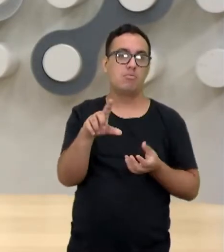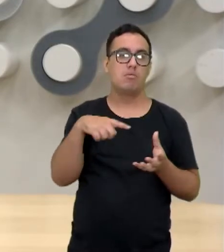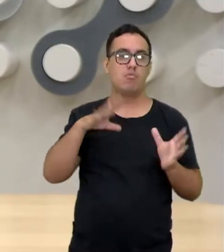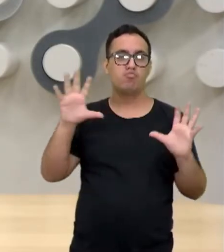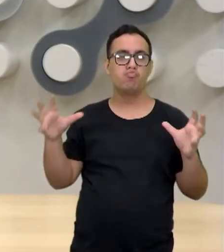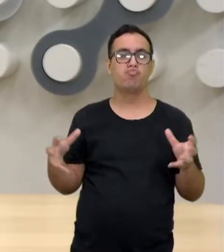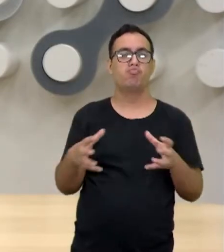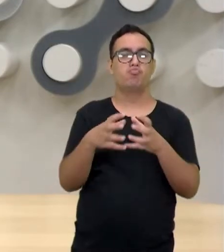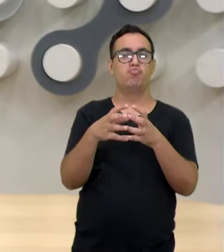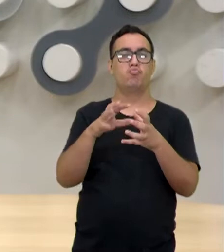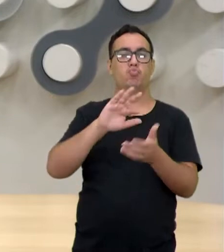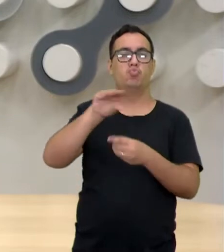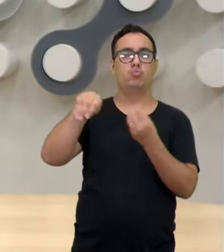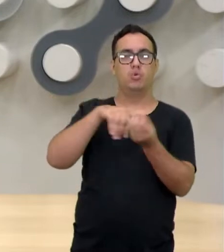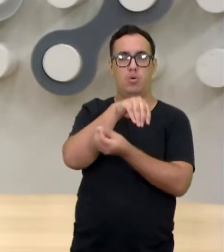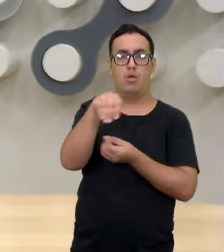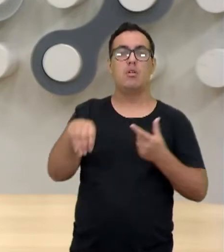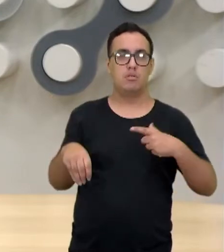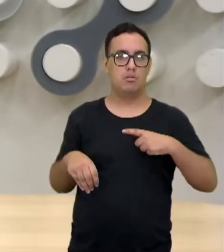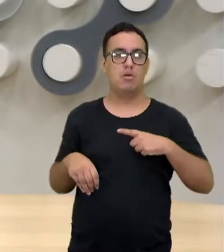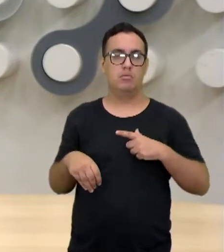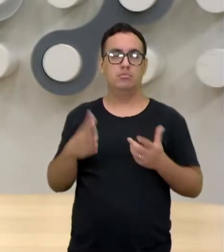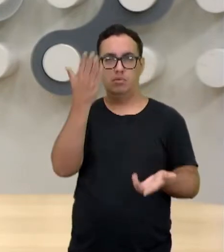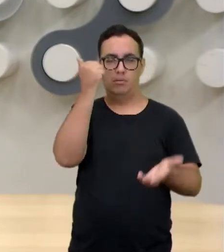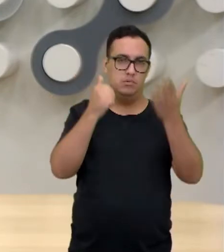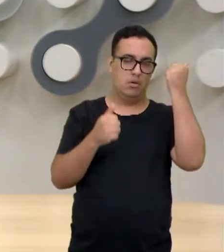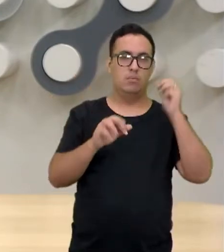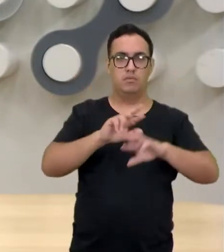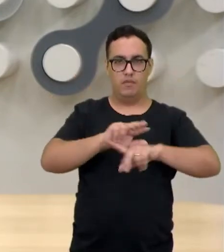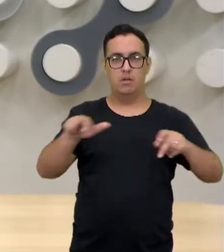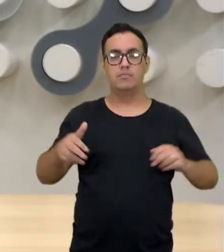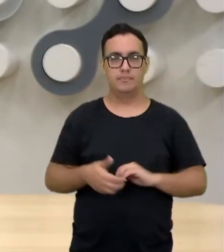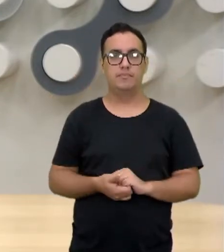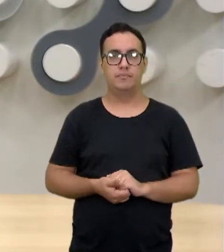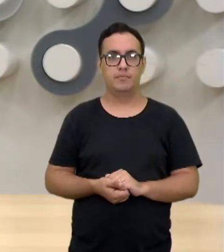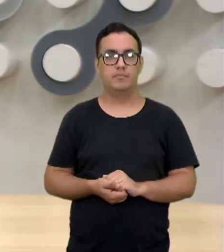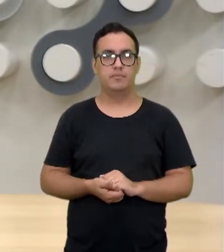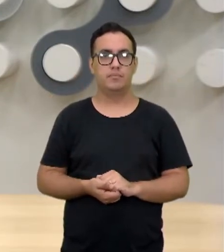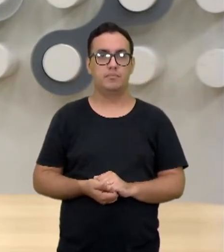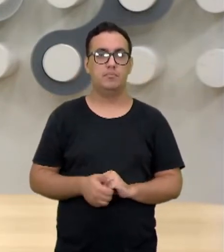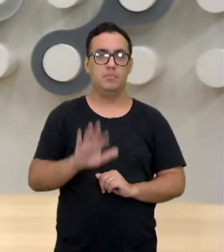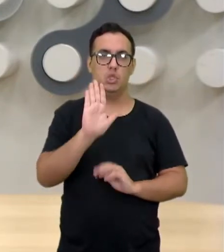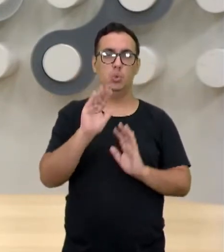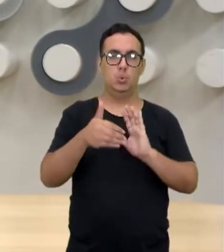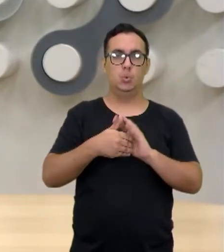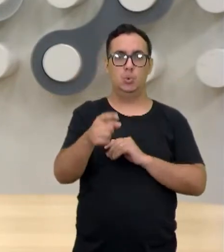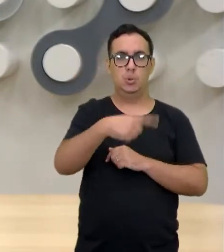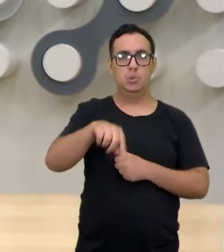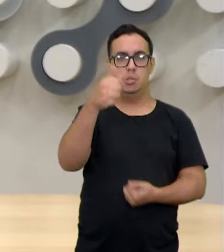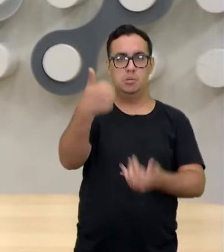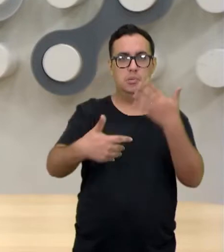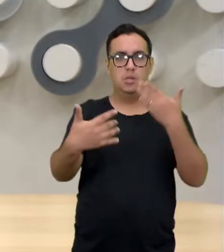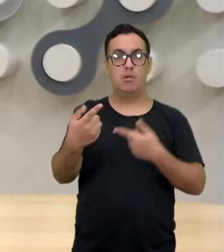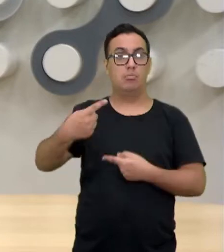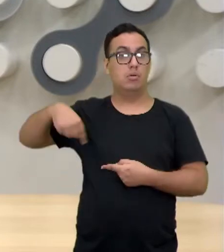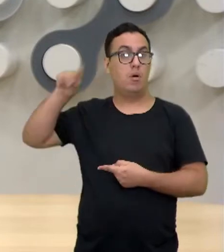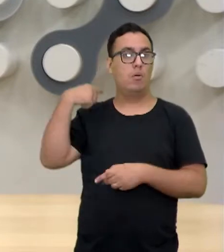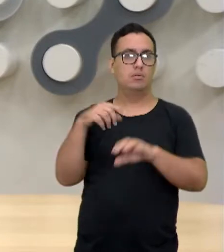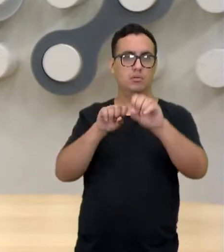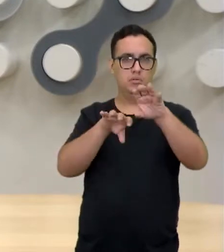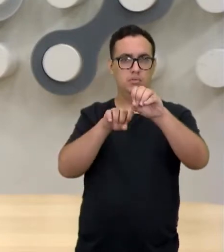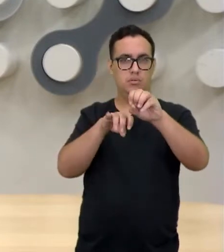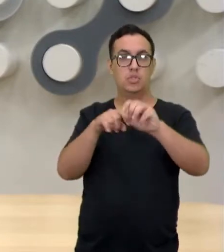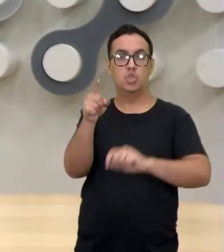coesa, né, desses dois tipos de saber. Joia? Sobre tudo isso nós conversamos na aula passada, em